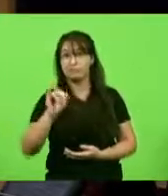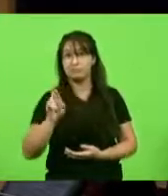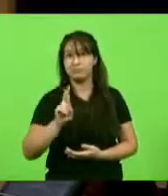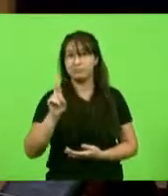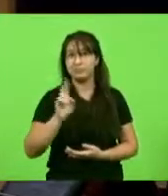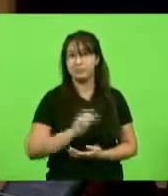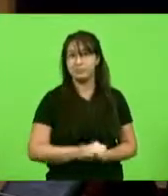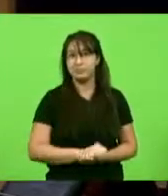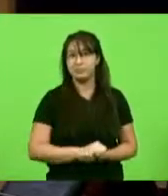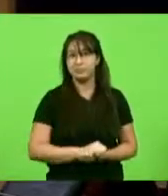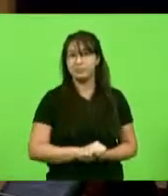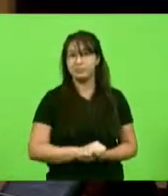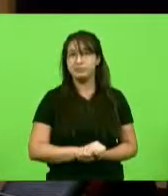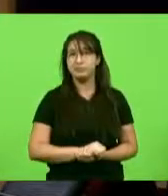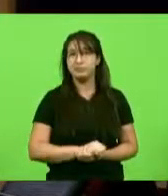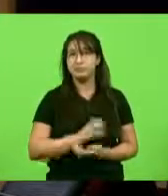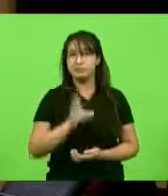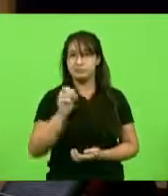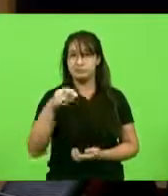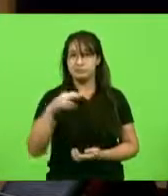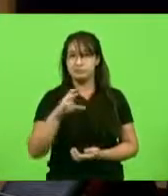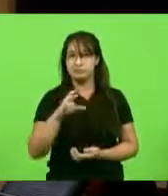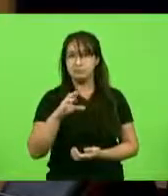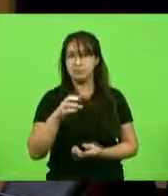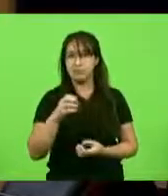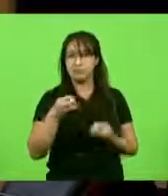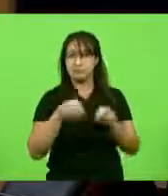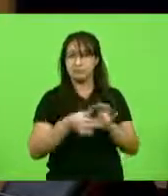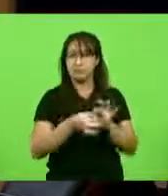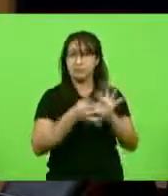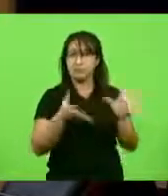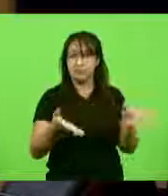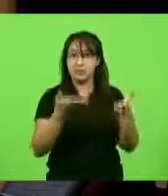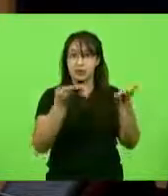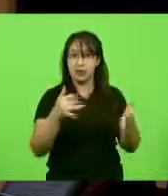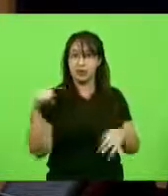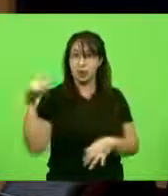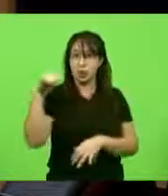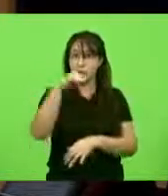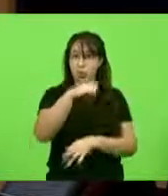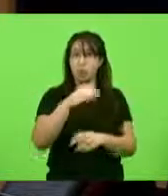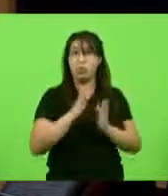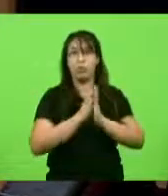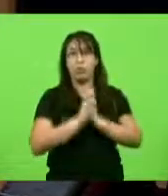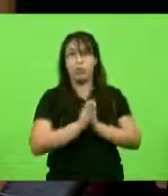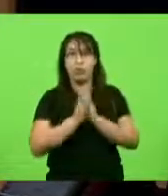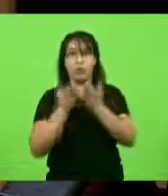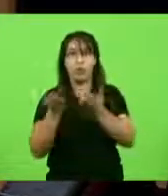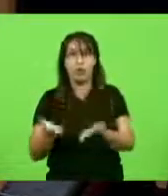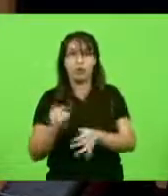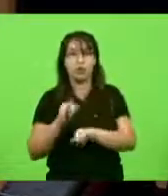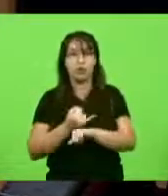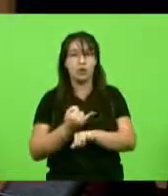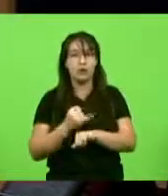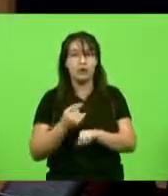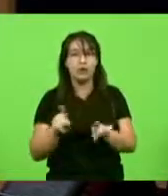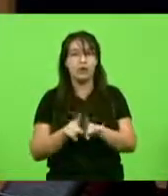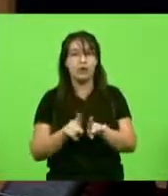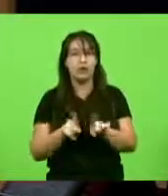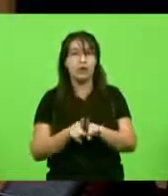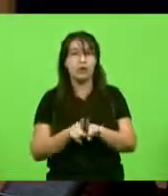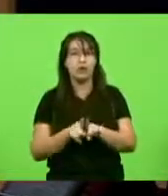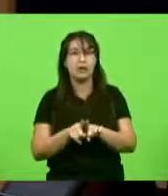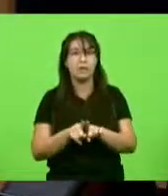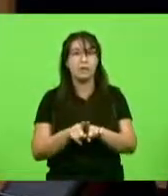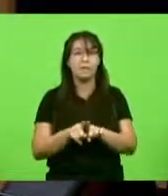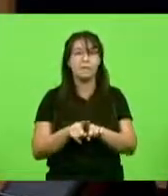Na concessão dos aeroportos, que bom, tomara que Joinville e Navegantes tenham aeroportos à altura